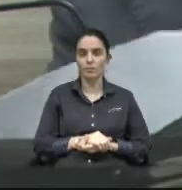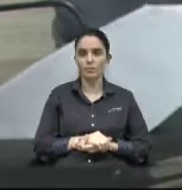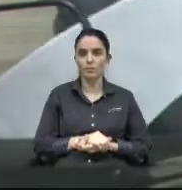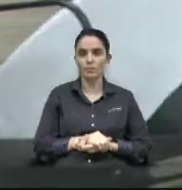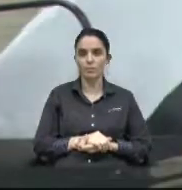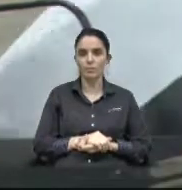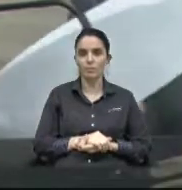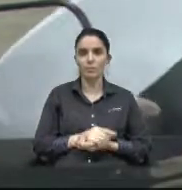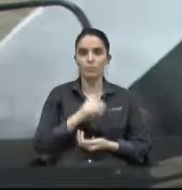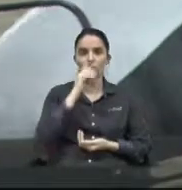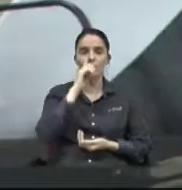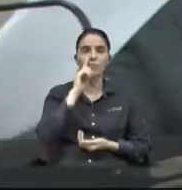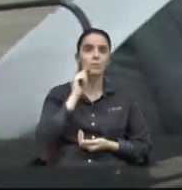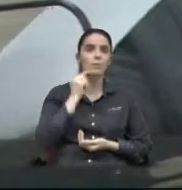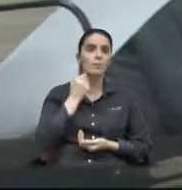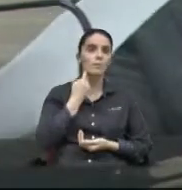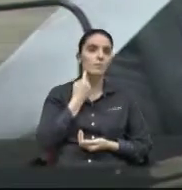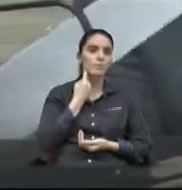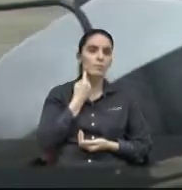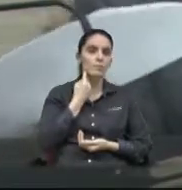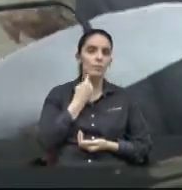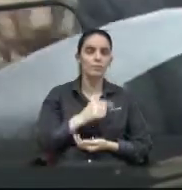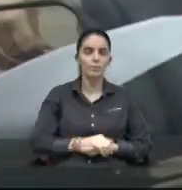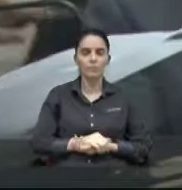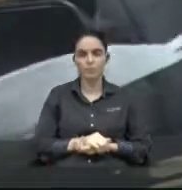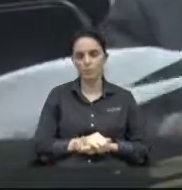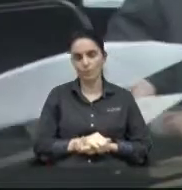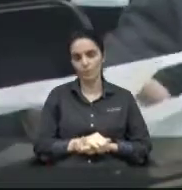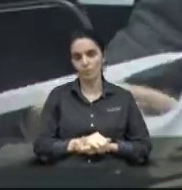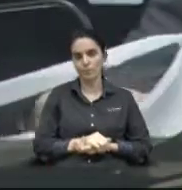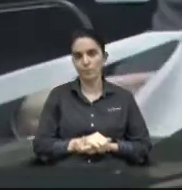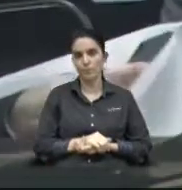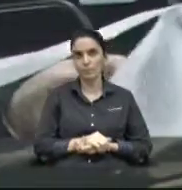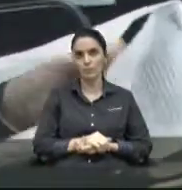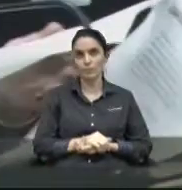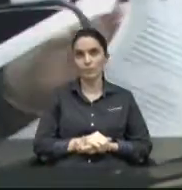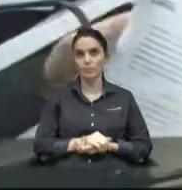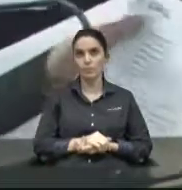e Nilton César dos Santos.